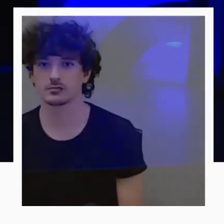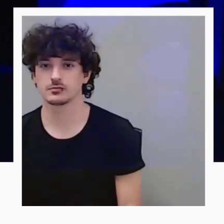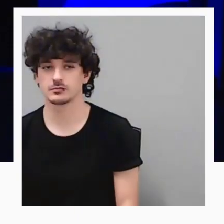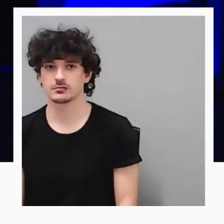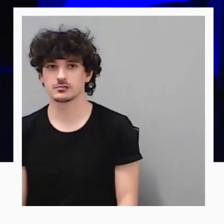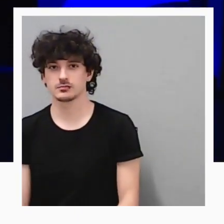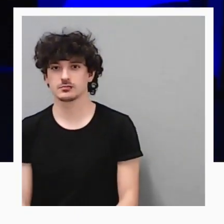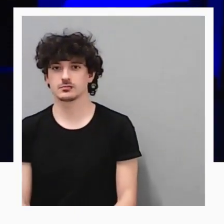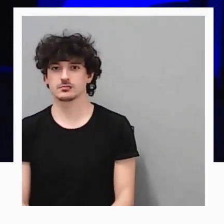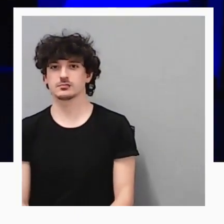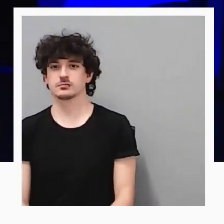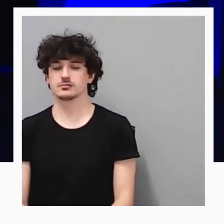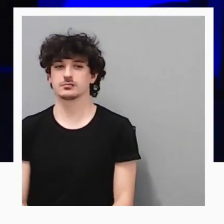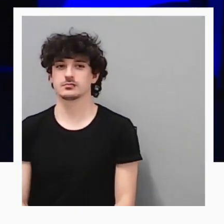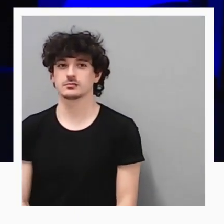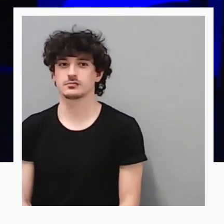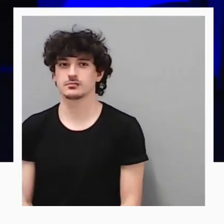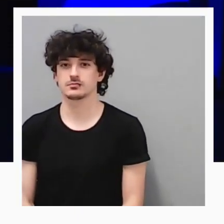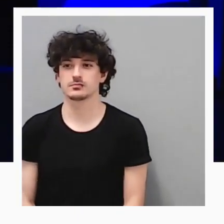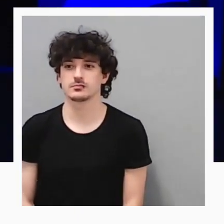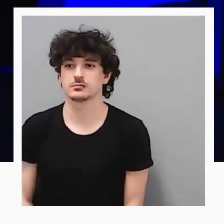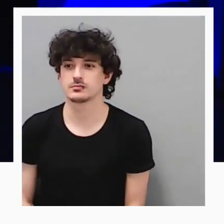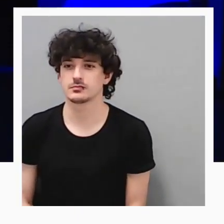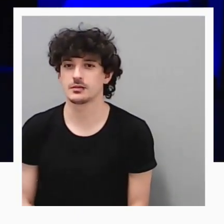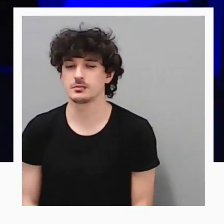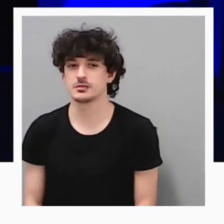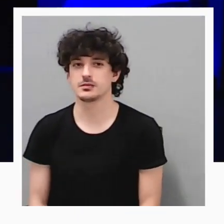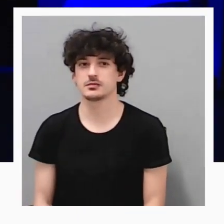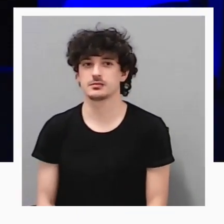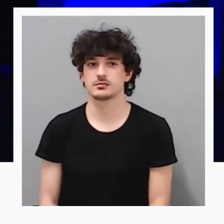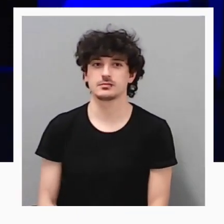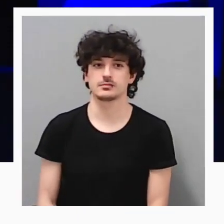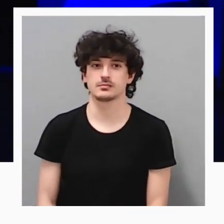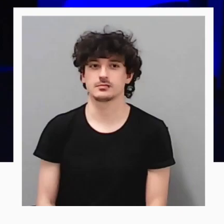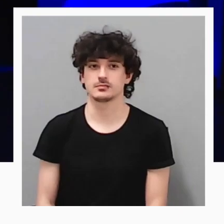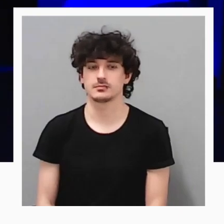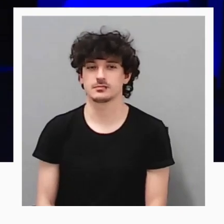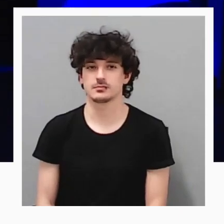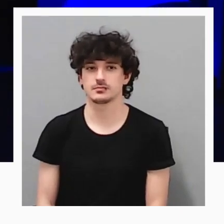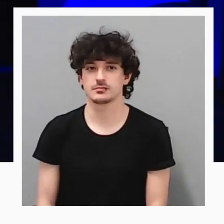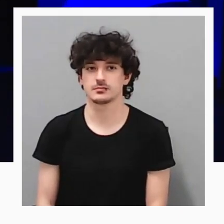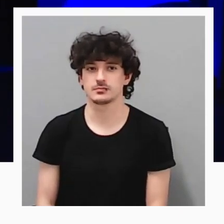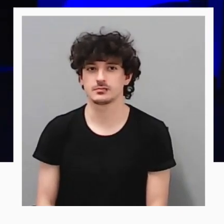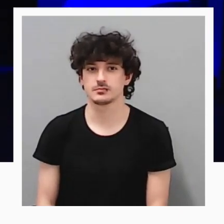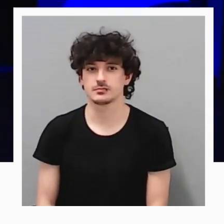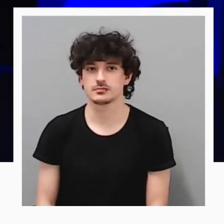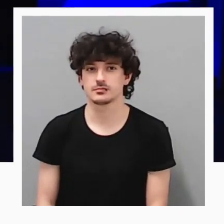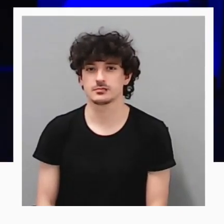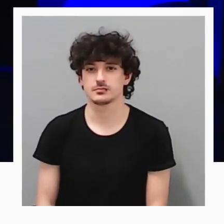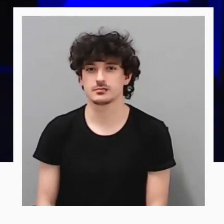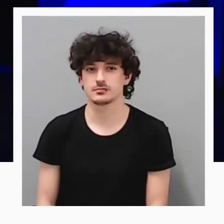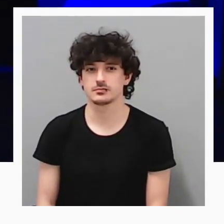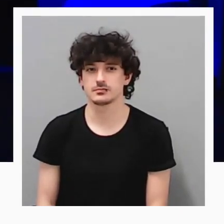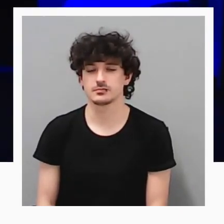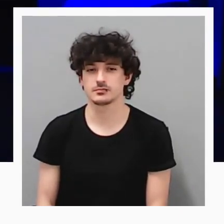Gustavo, obrigado. Obrigado. Creio que há muito trabalho pela frente. Muito trabalho. Esperemos